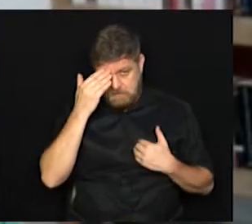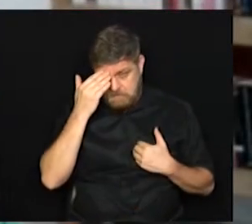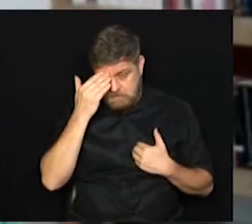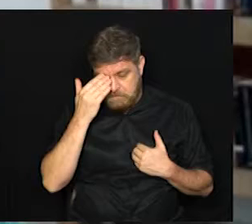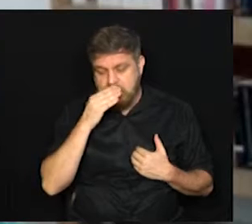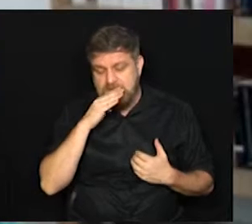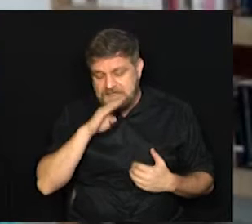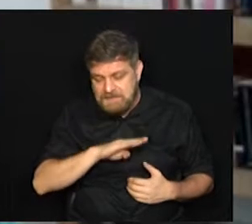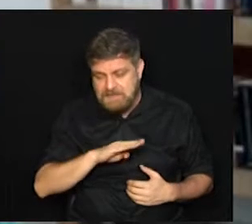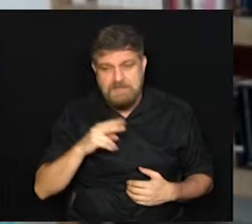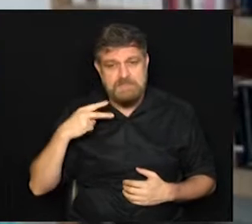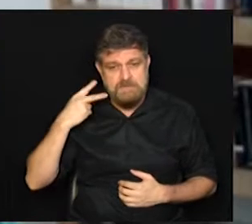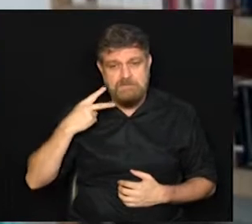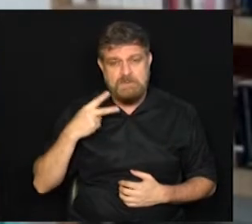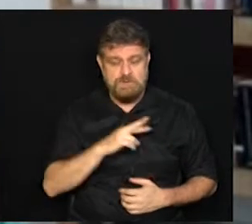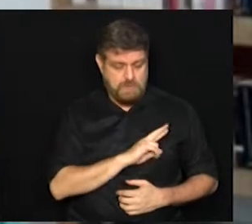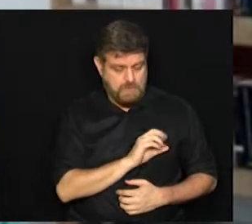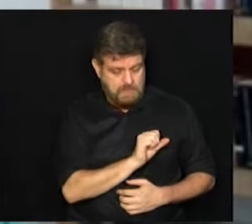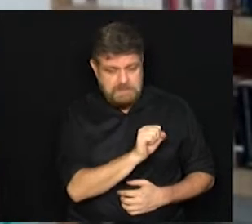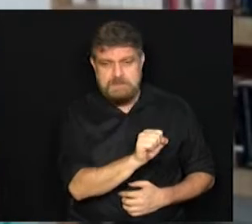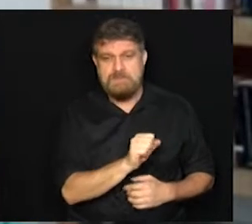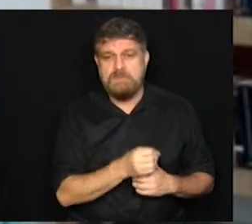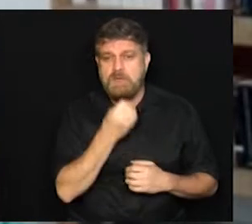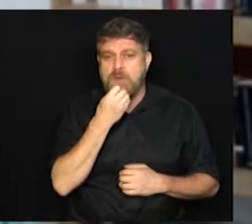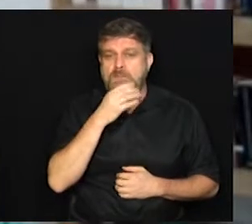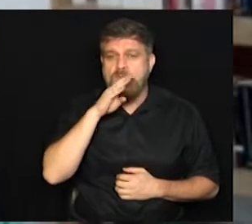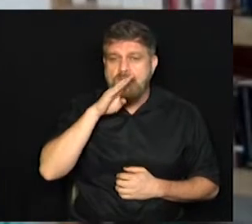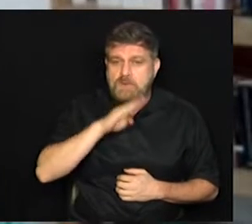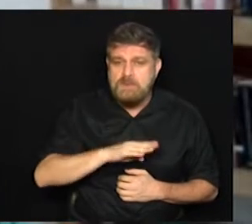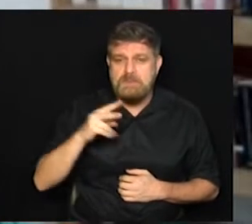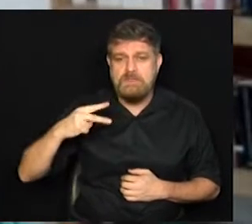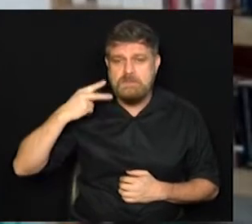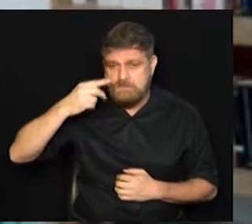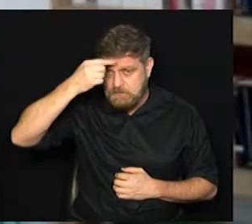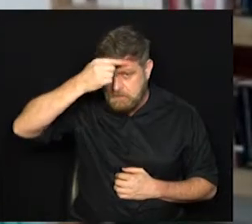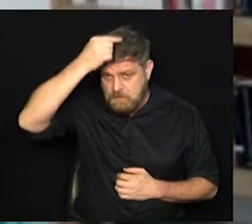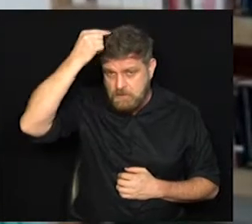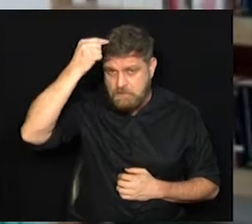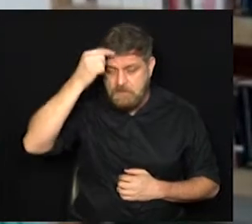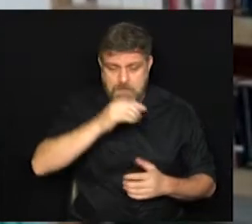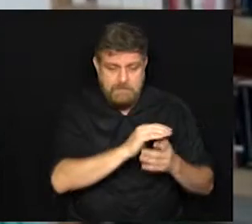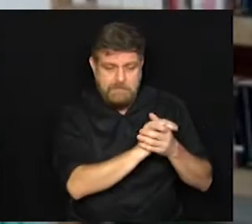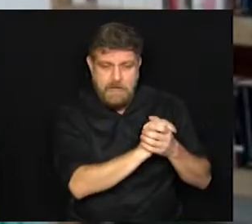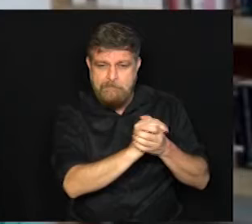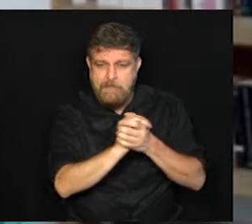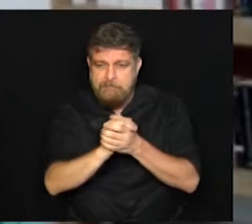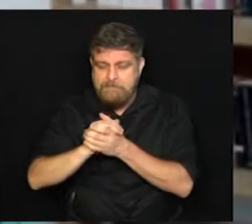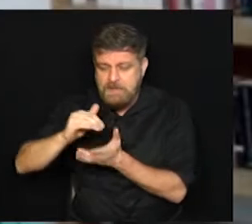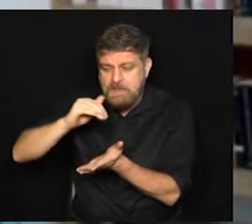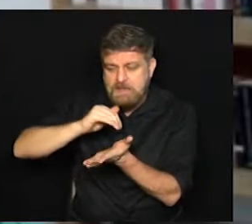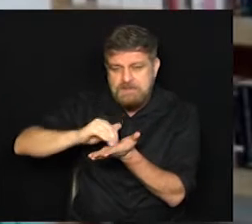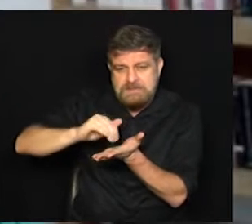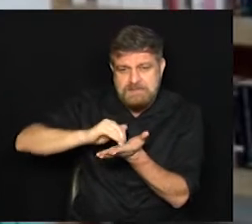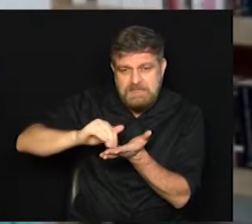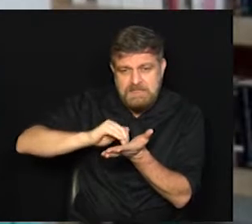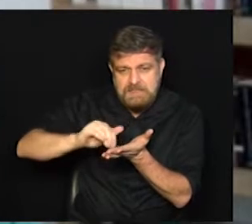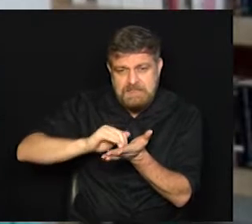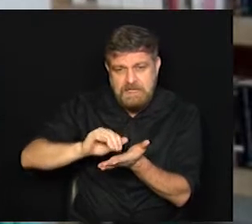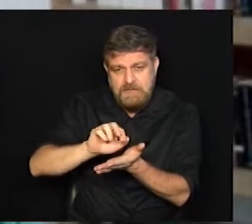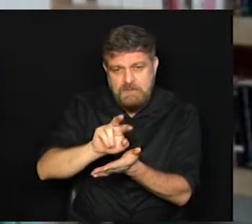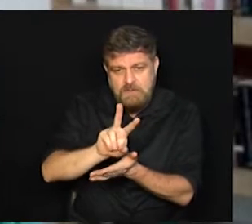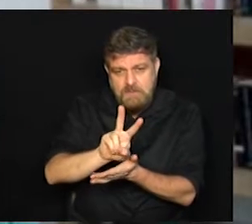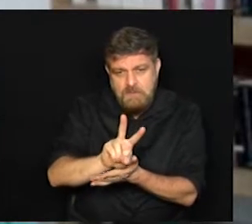vereador Luiz Carlos Rossini. Boa tarde, vereador Paulo Gaspar. Quero cumprimentar também o secretário, Vinícius